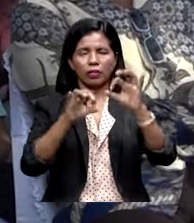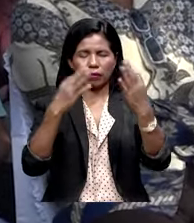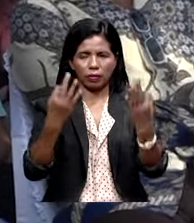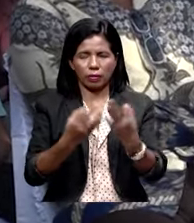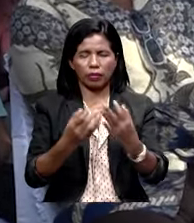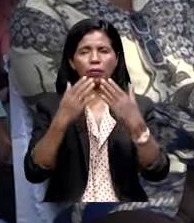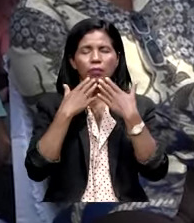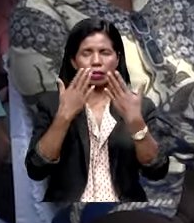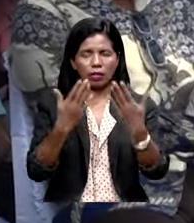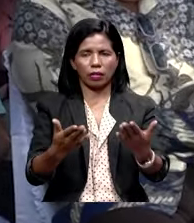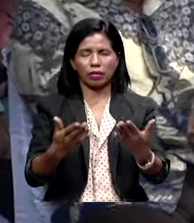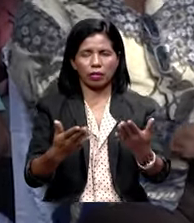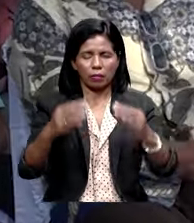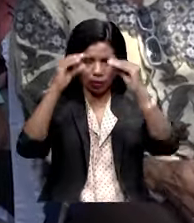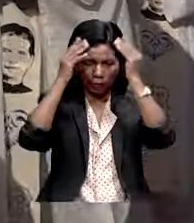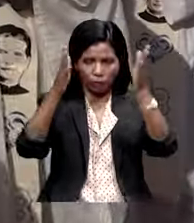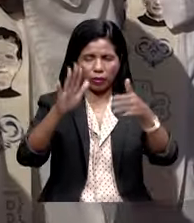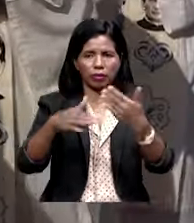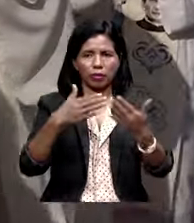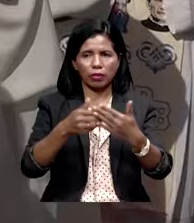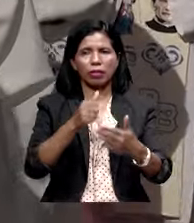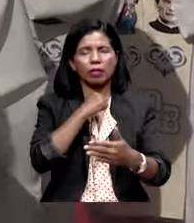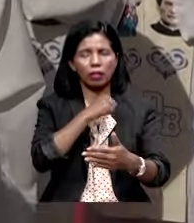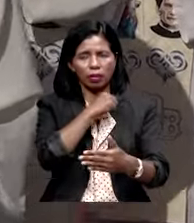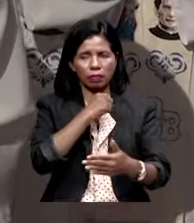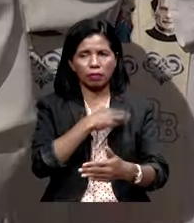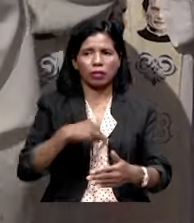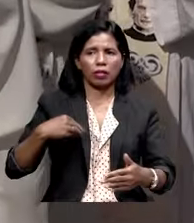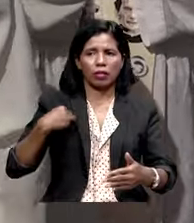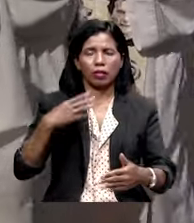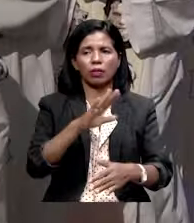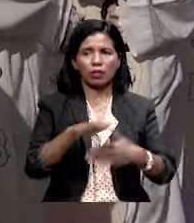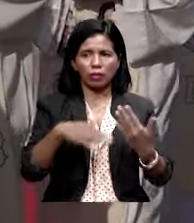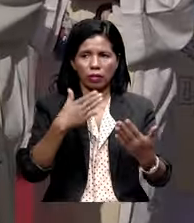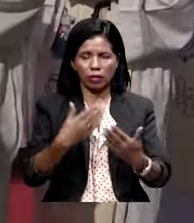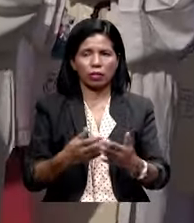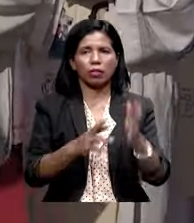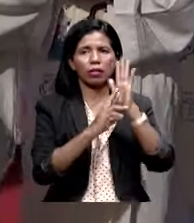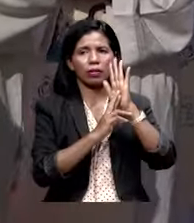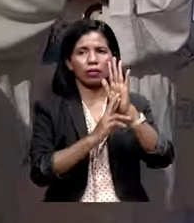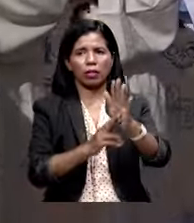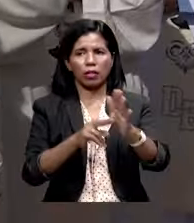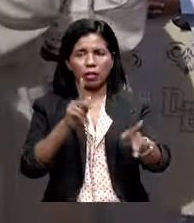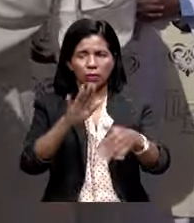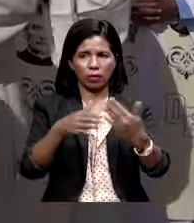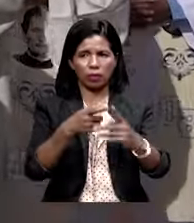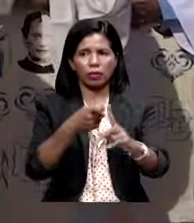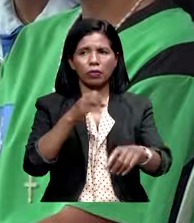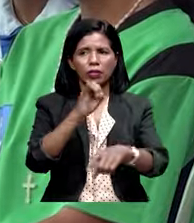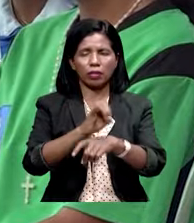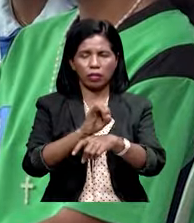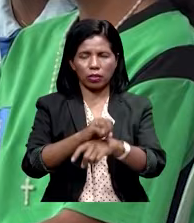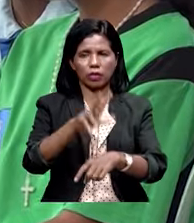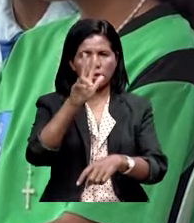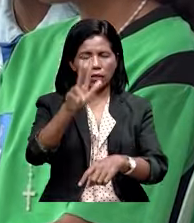Tu agradece para professor Sira, padre no madre, comissão organizadora, representante Strani Sira Rússia Diocese de Tolo,